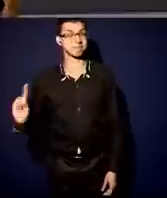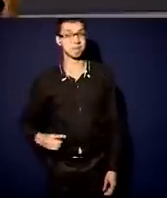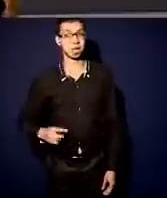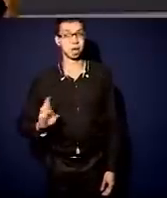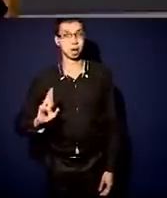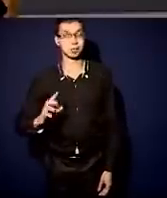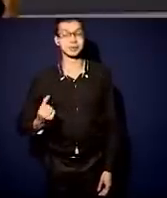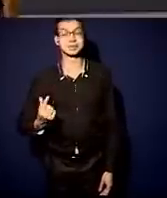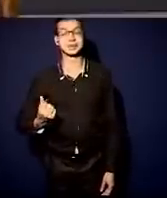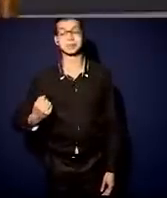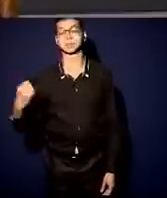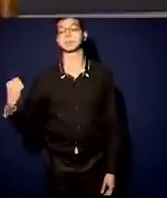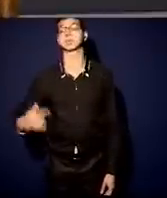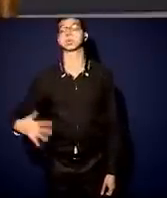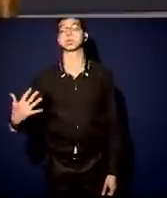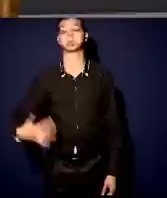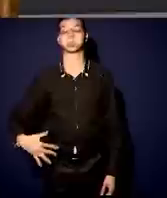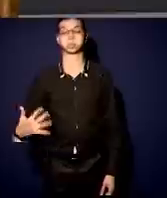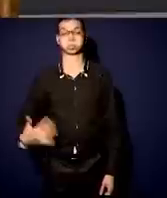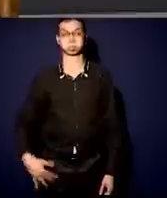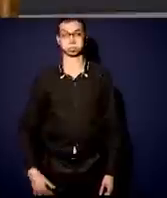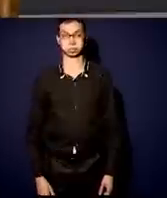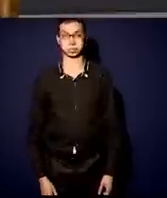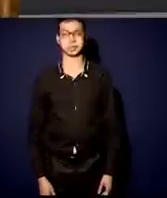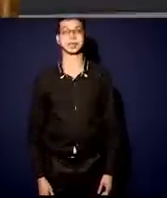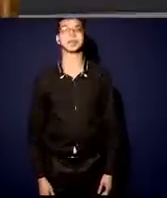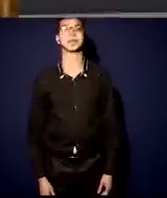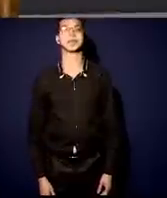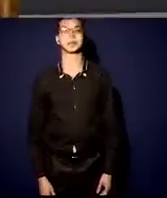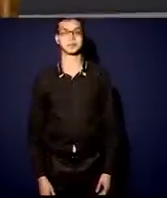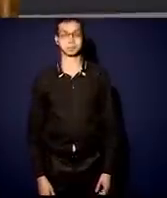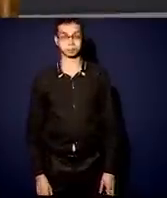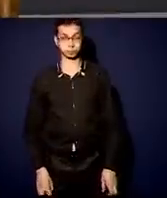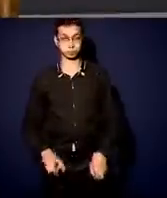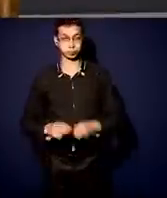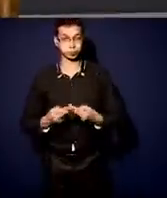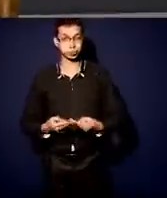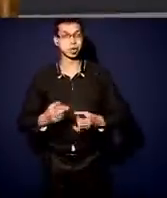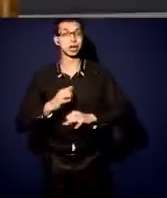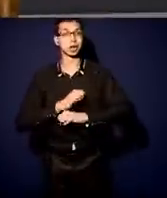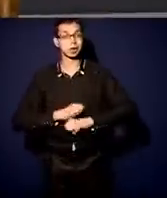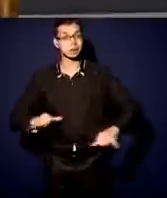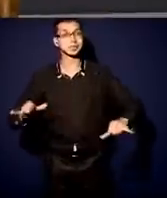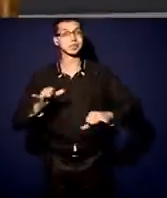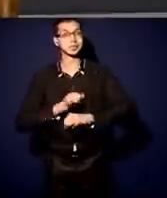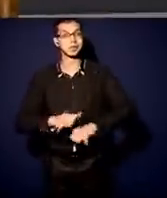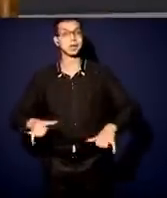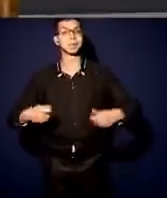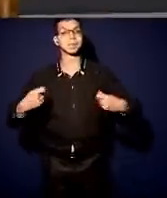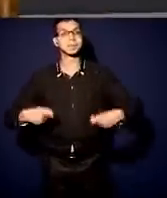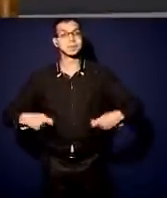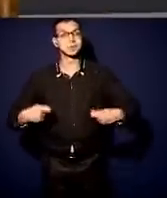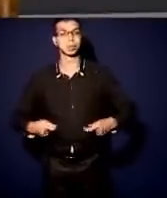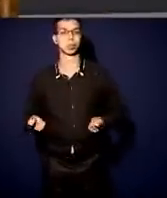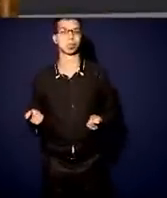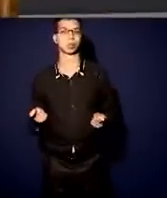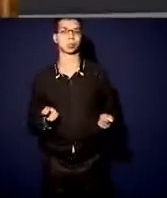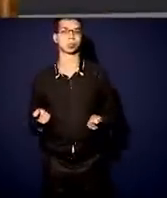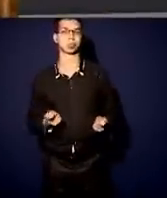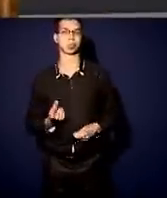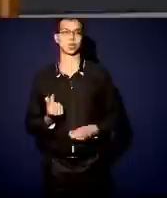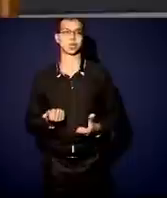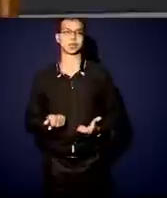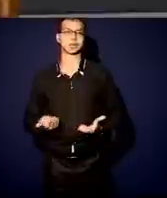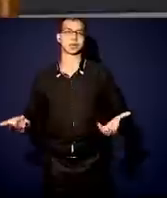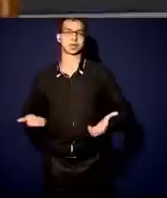valor muito alto por isso que se bate tanto na necessidade de algum controle da despesa Então acho que